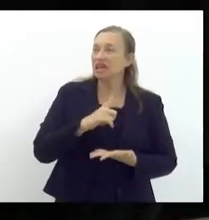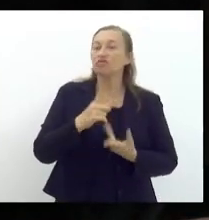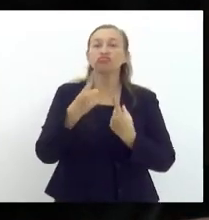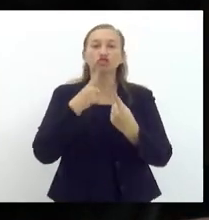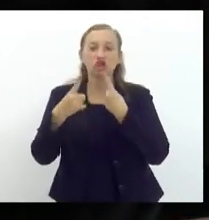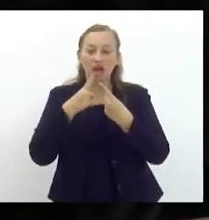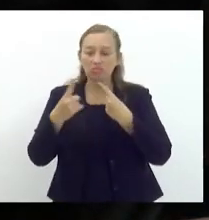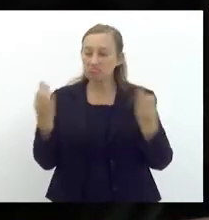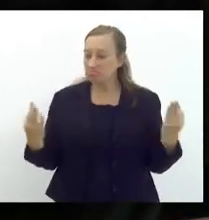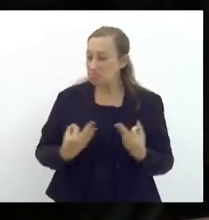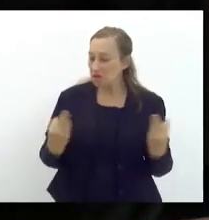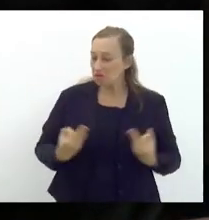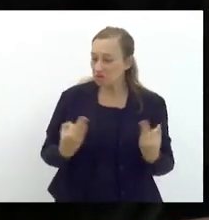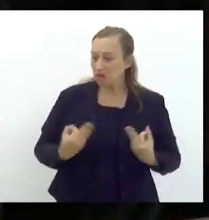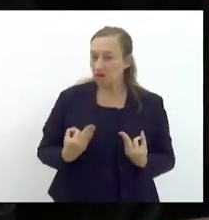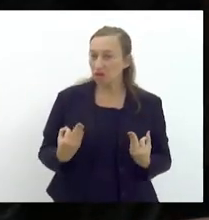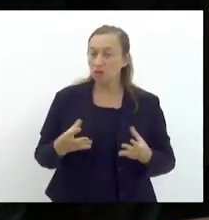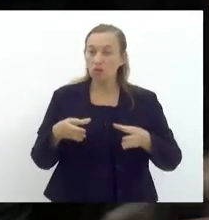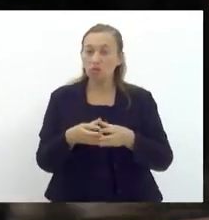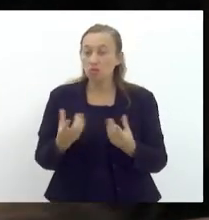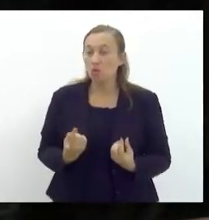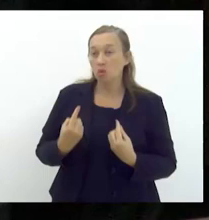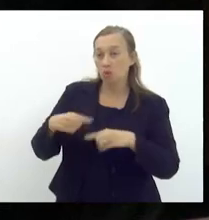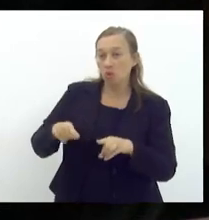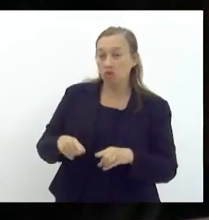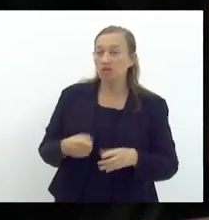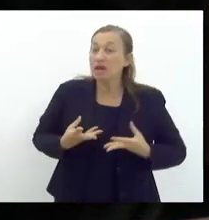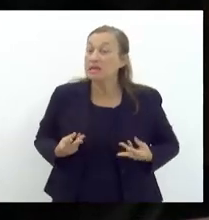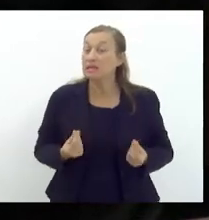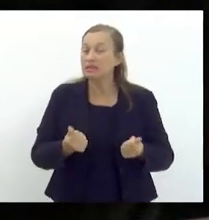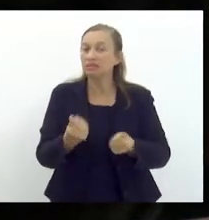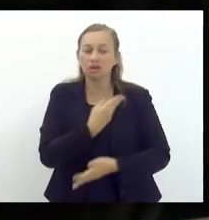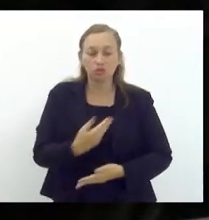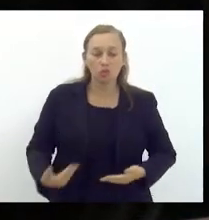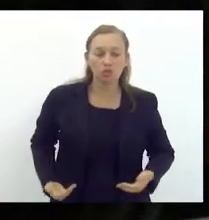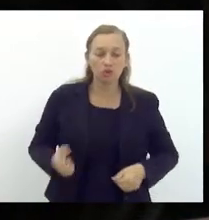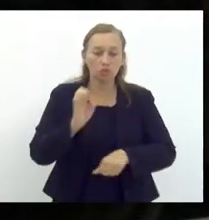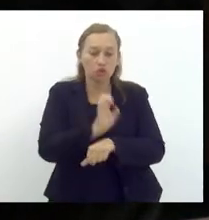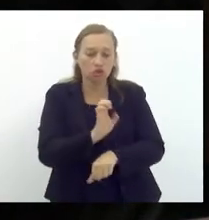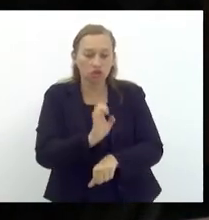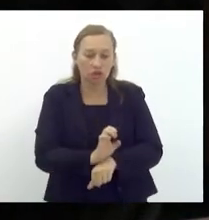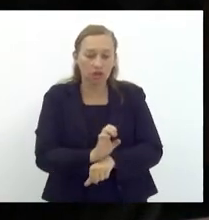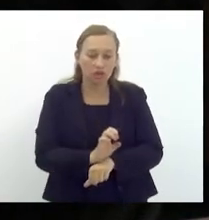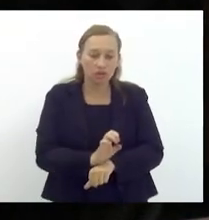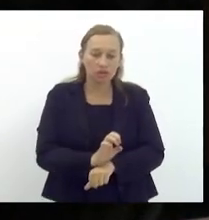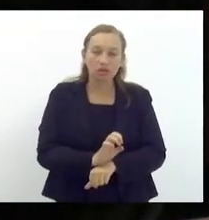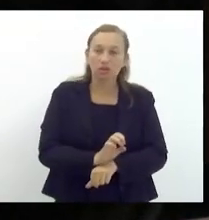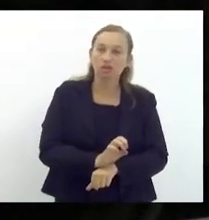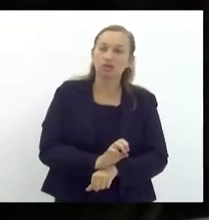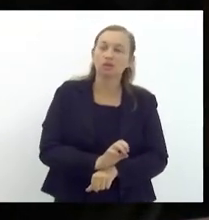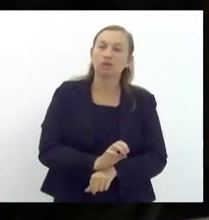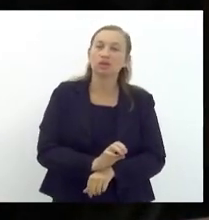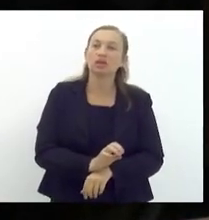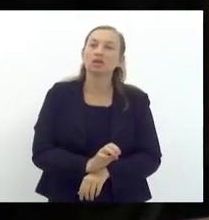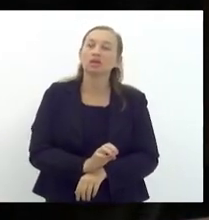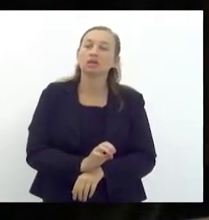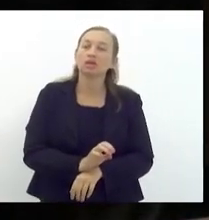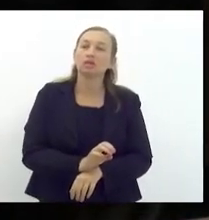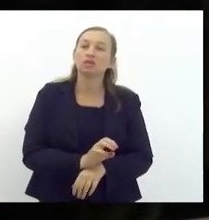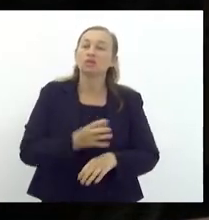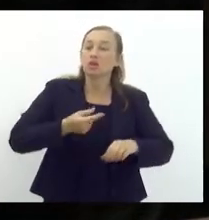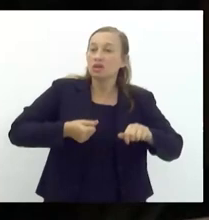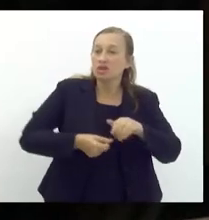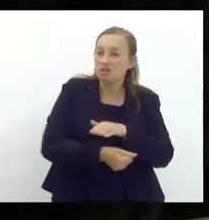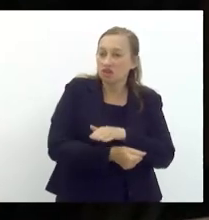diálogo com oposição e a sensibilidade do Governo do Estado não tendo ídolo nesse momento a aplicação de